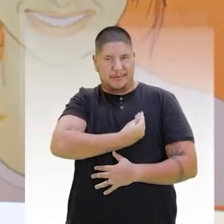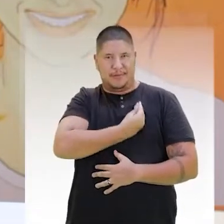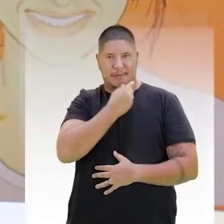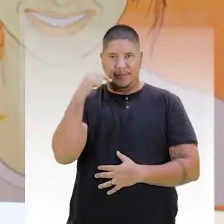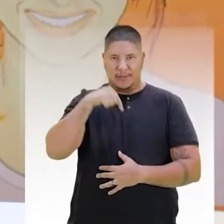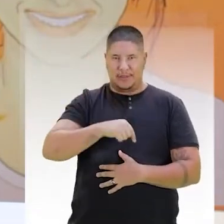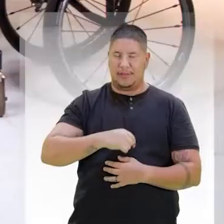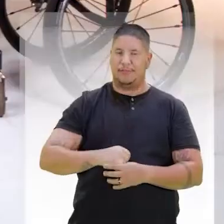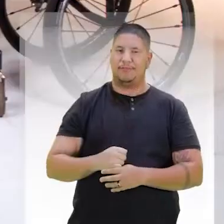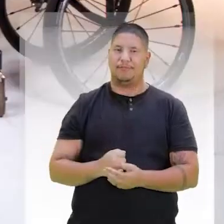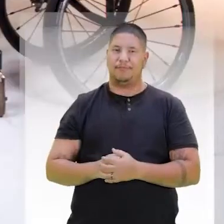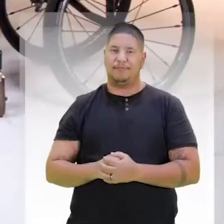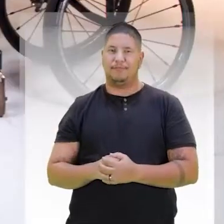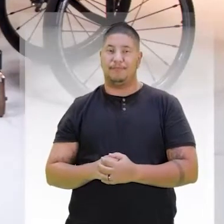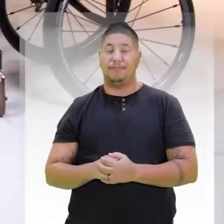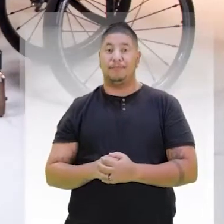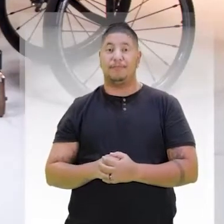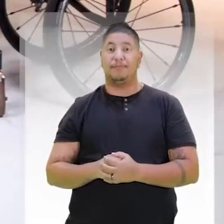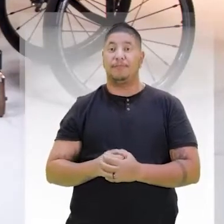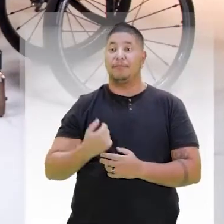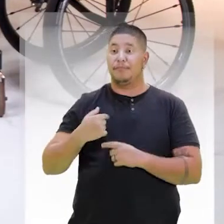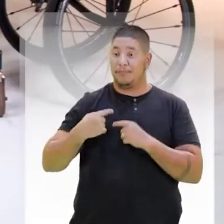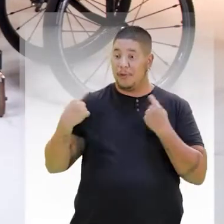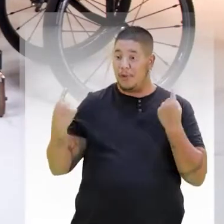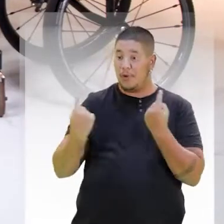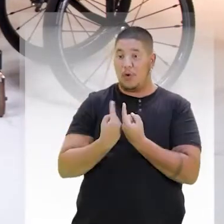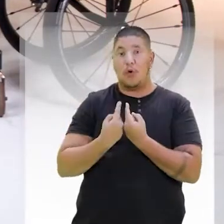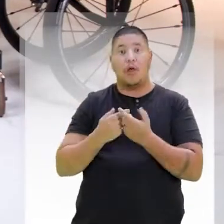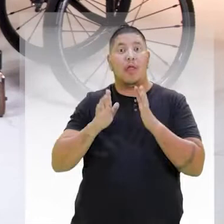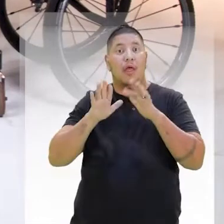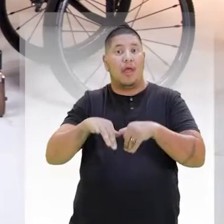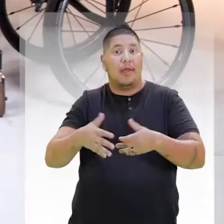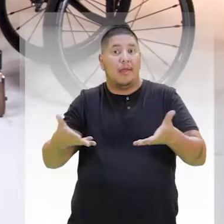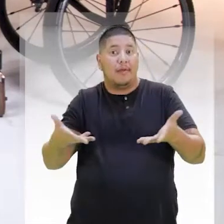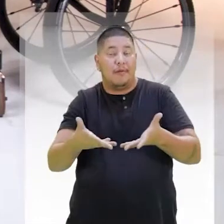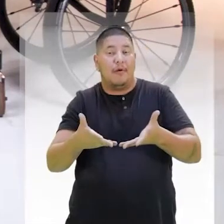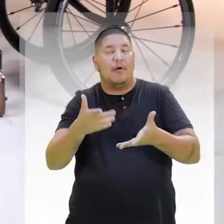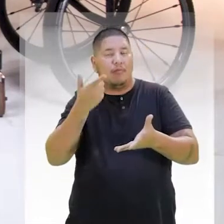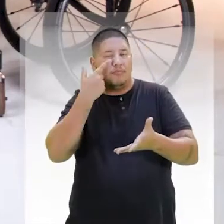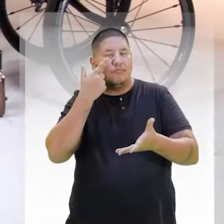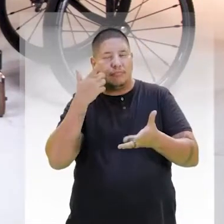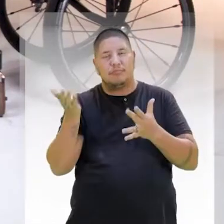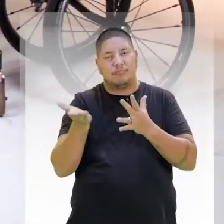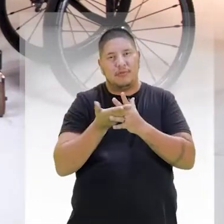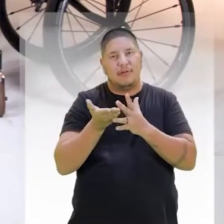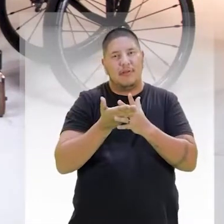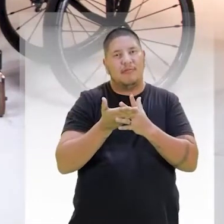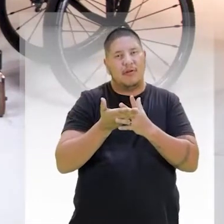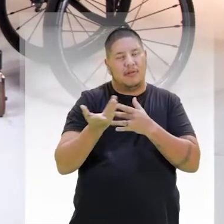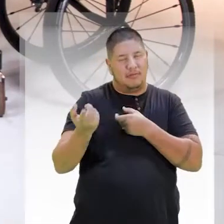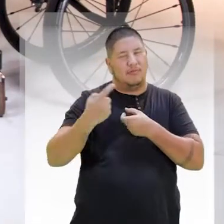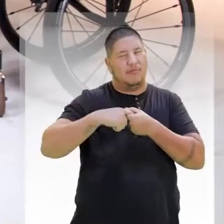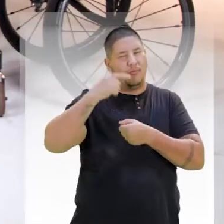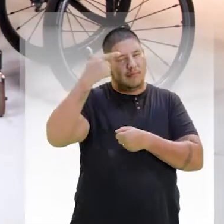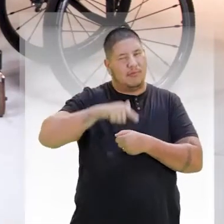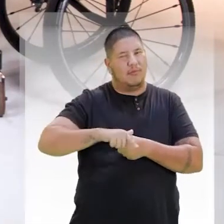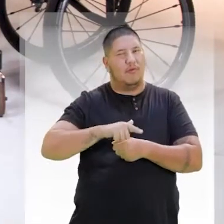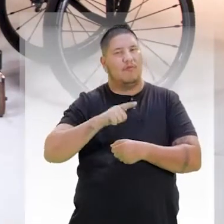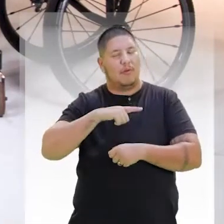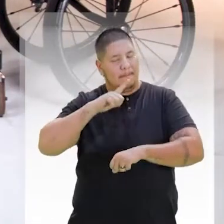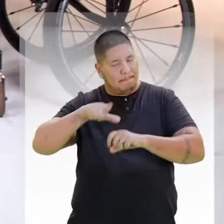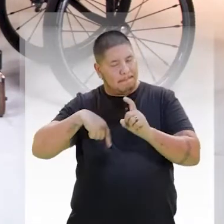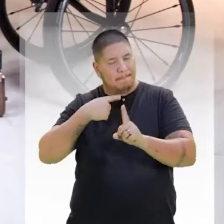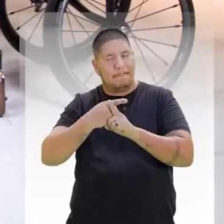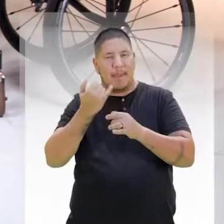nosso programa. A nossa roda de conversa fica por aqui. Nós vamos para um breve intervalo e já voltamos com